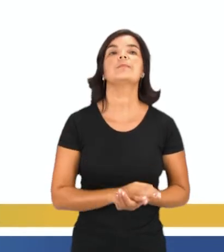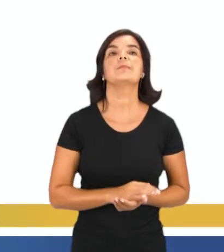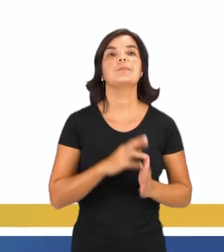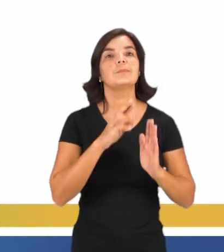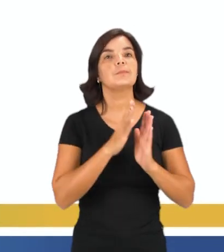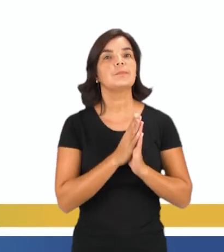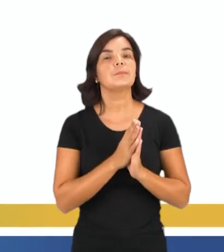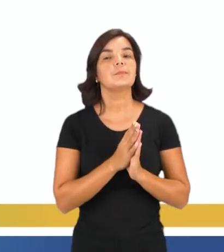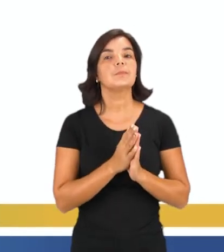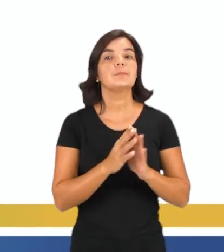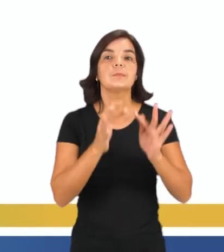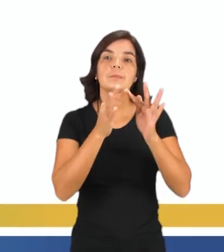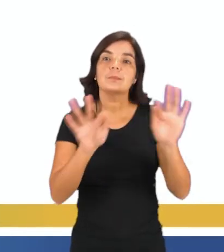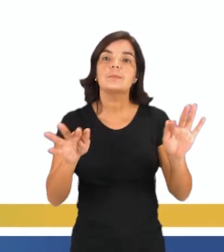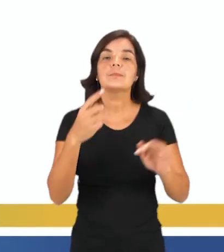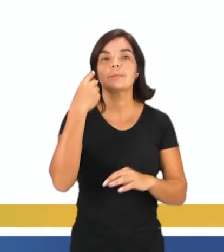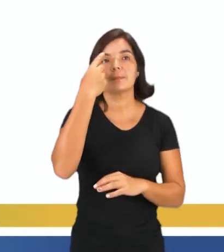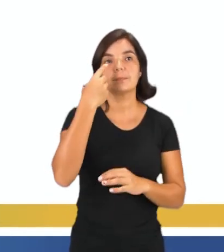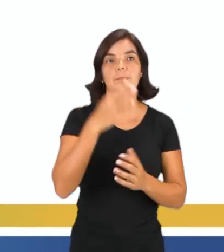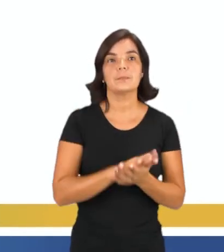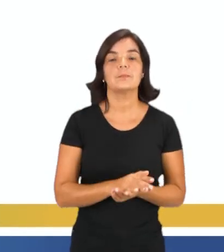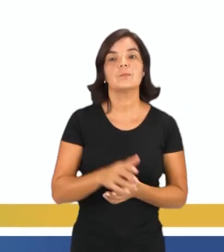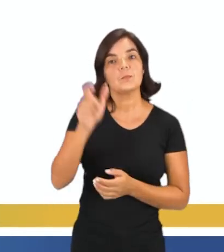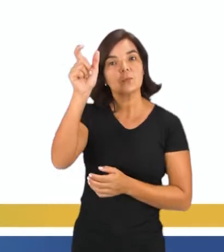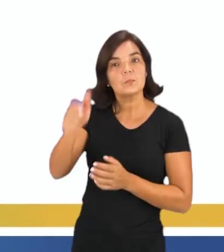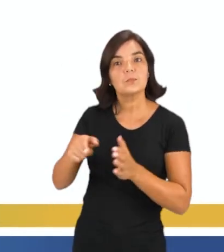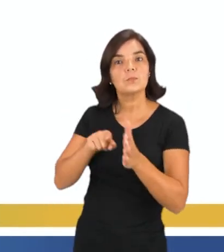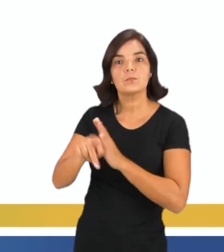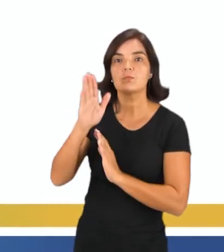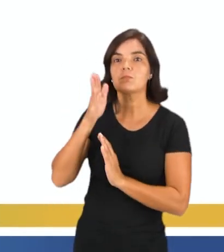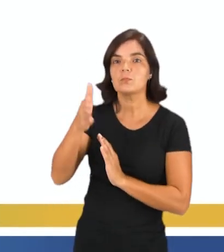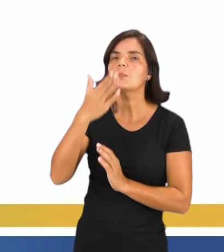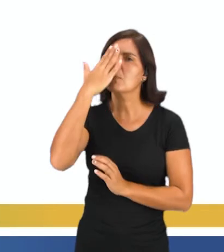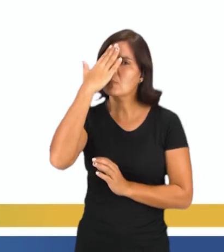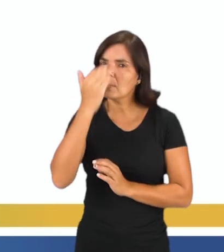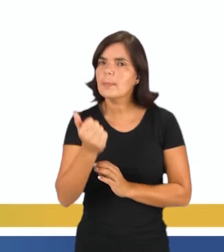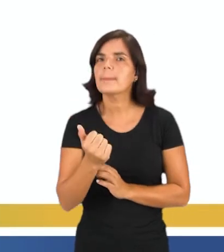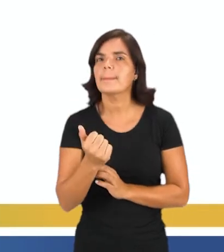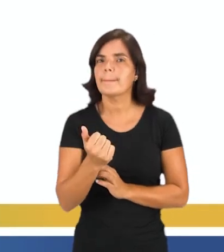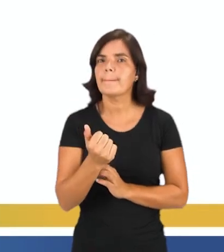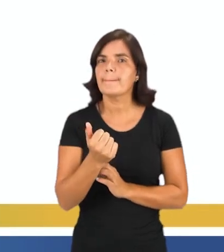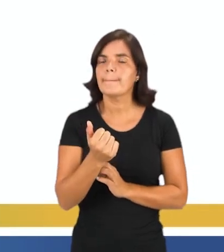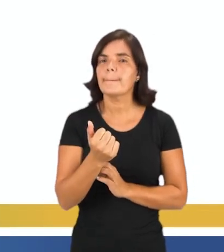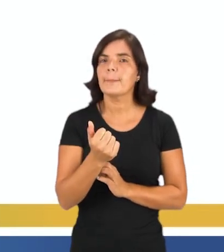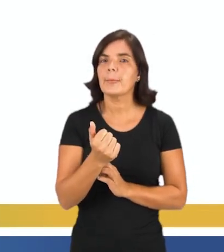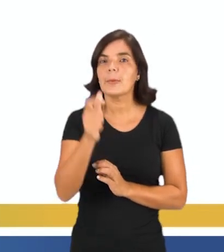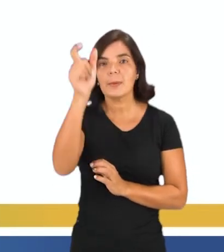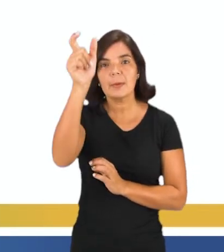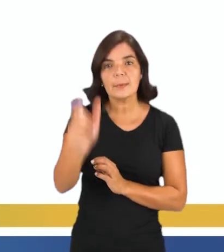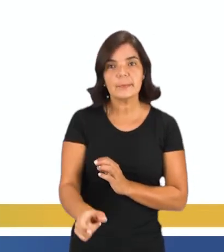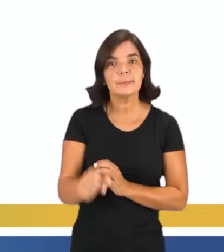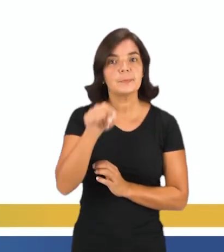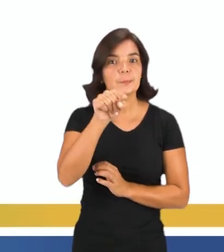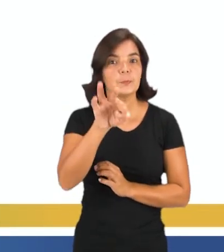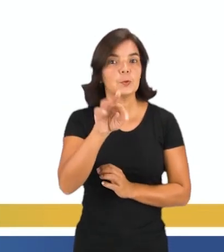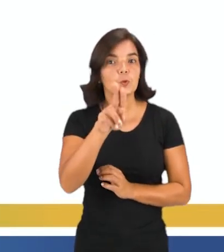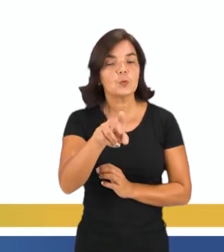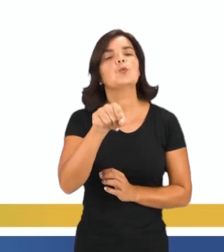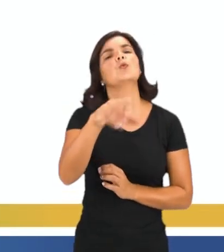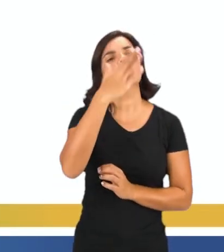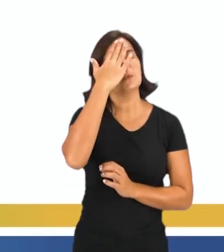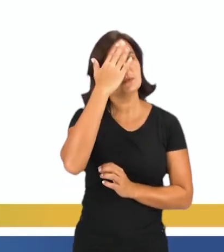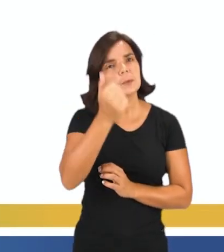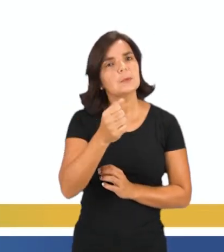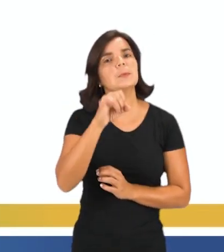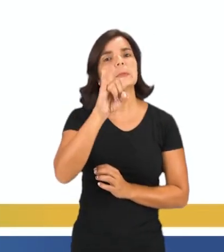aí são meus ou são? Estou perguntando para uma pessoa diretamente. Sabes? Isso aqui eu perguntei para a pessoa tu. Tu